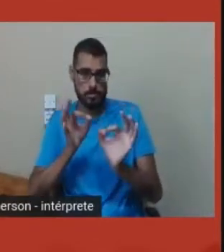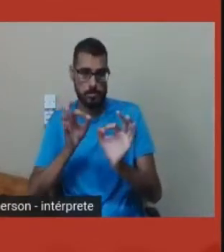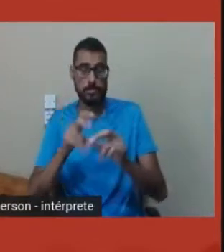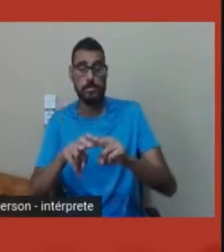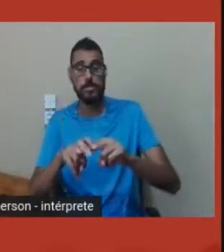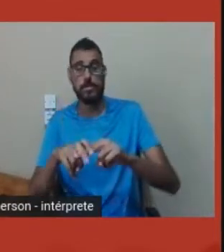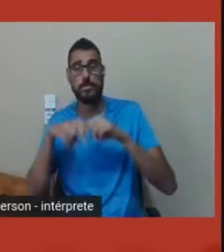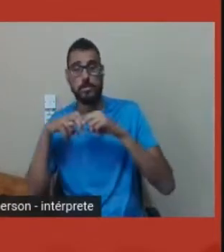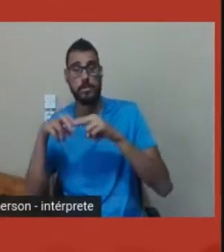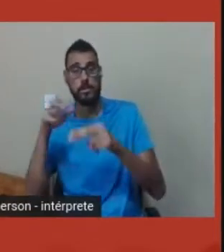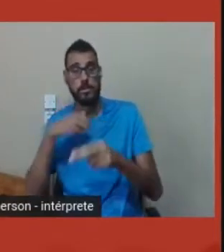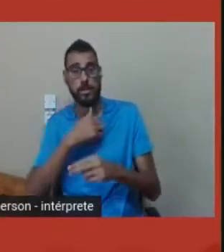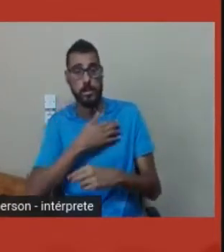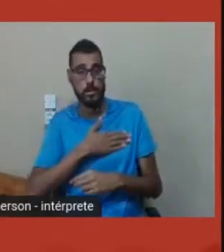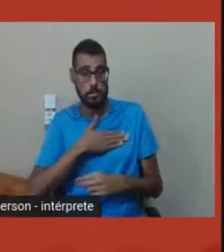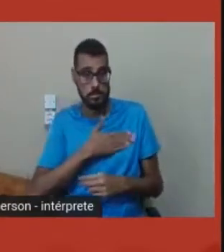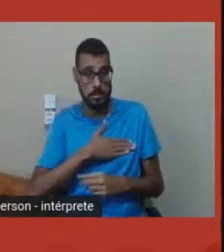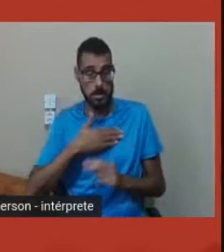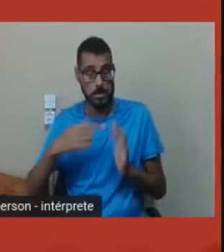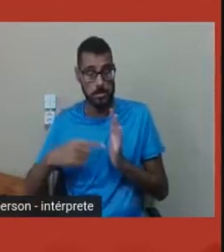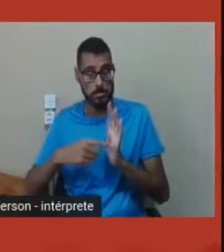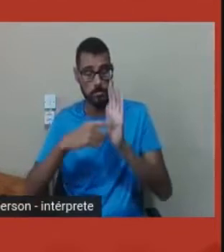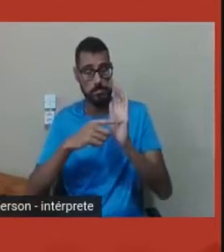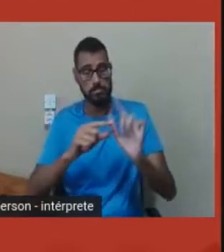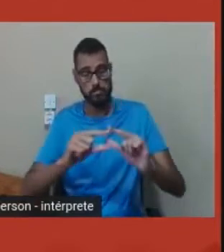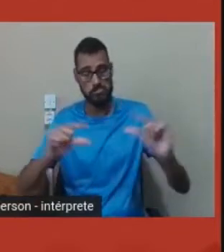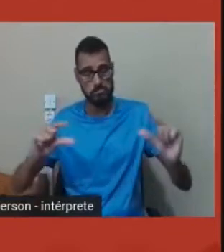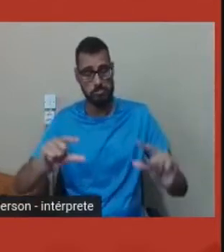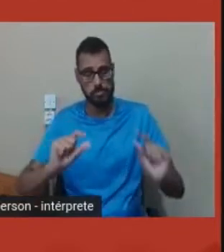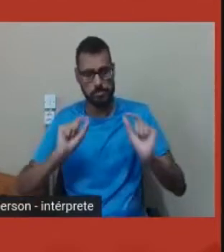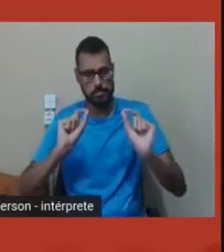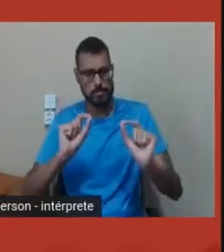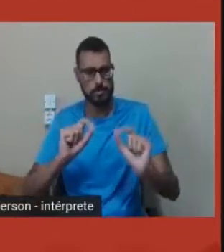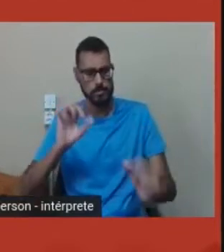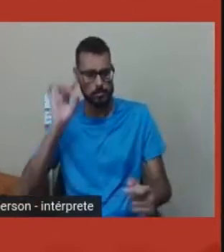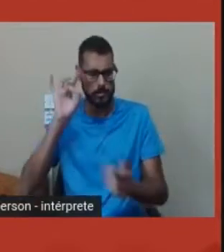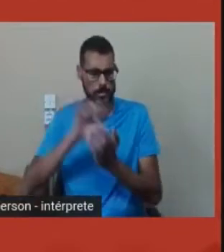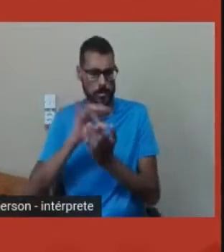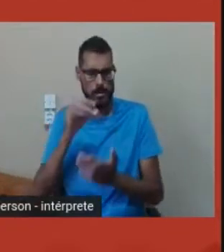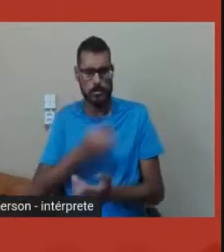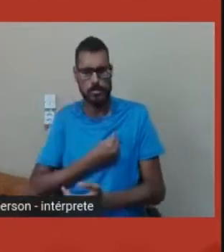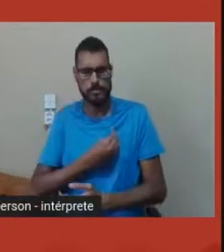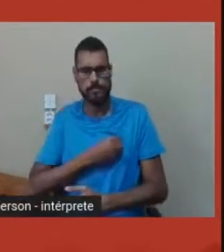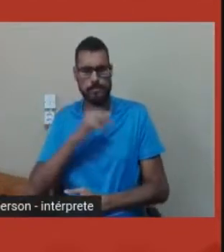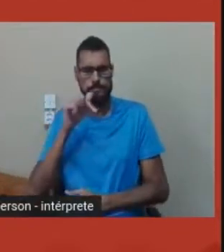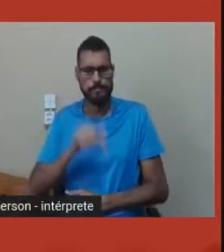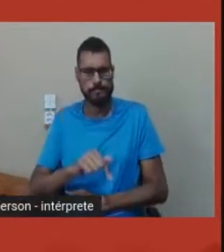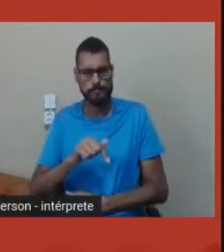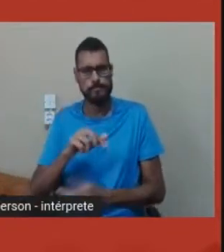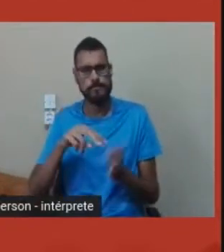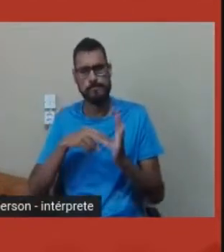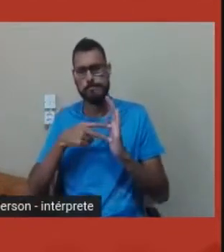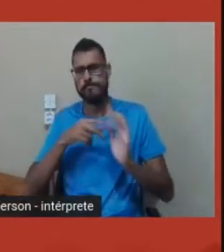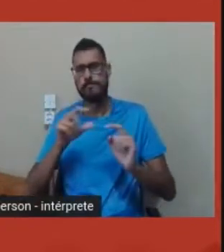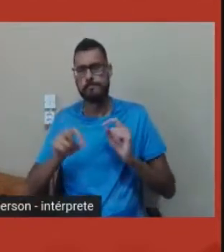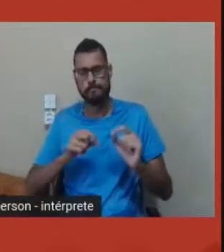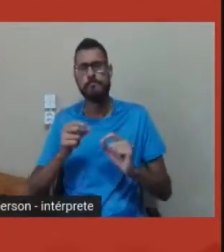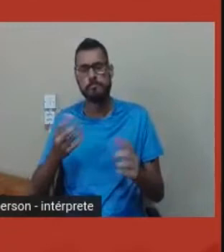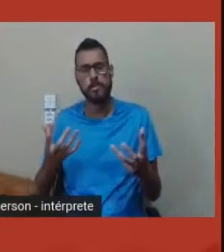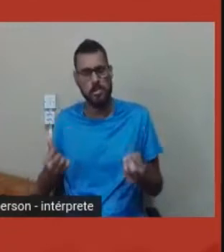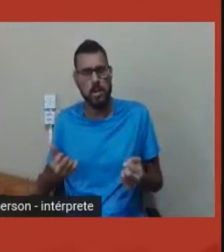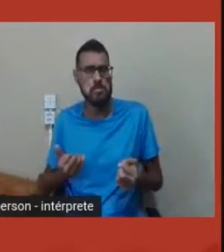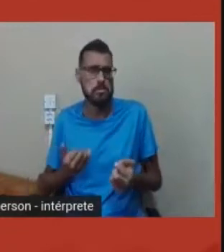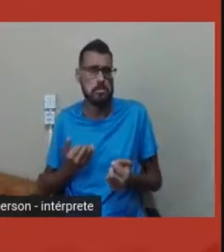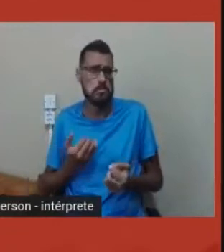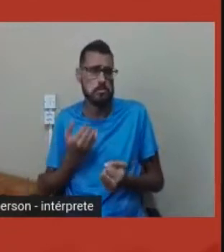eu gostaria de destacar que realmente, né, estar aqui significa vamos contribuir, né? Nem que seja